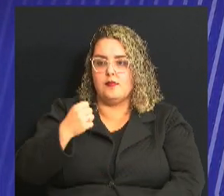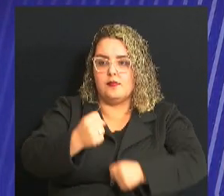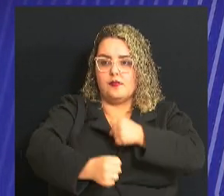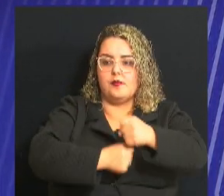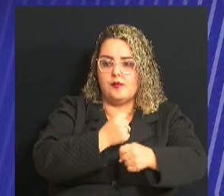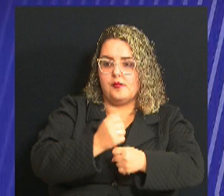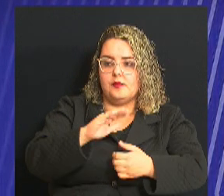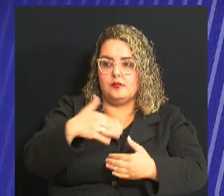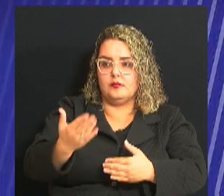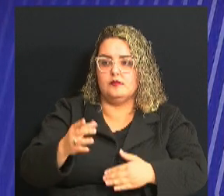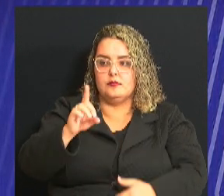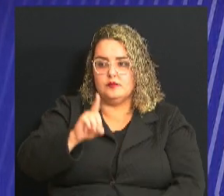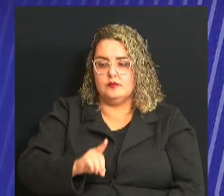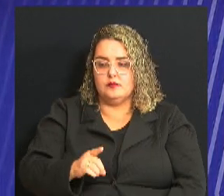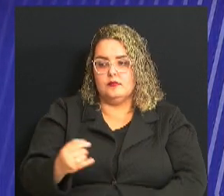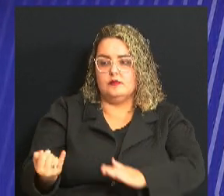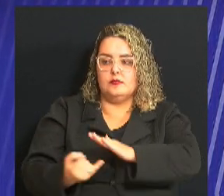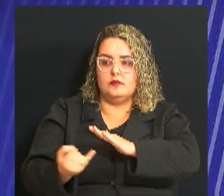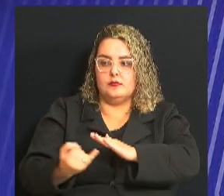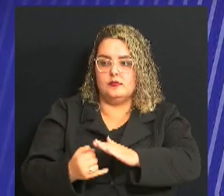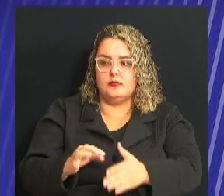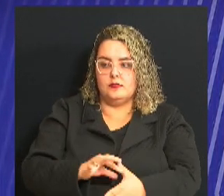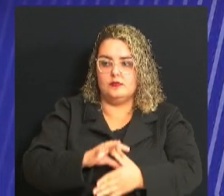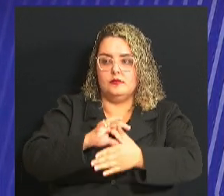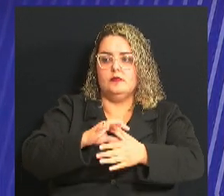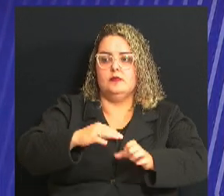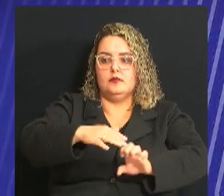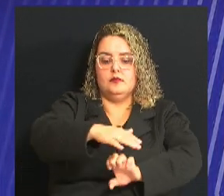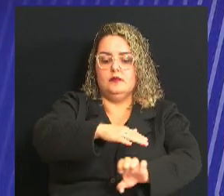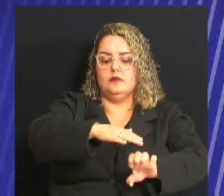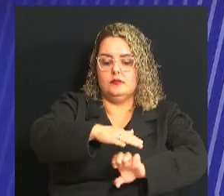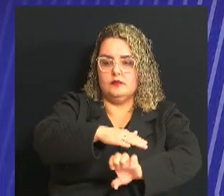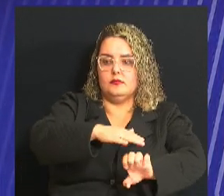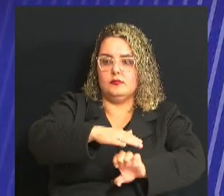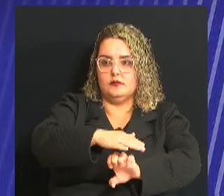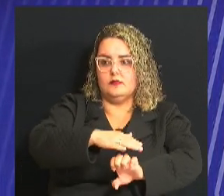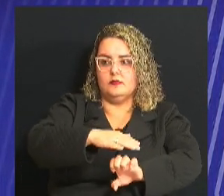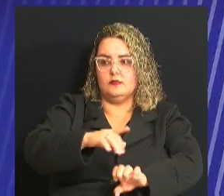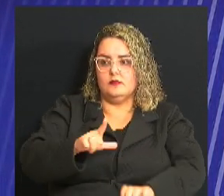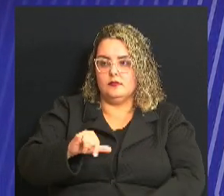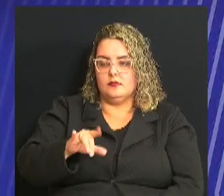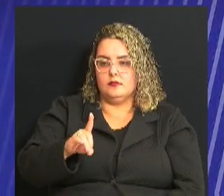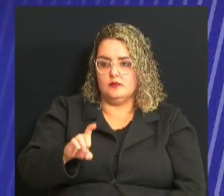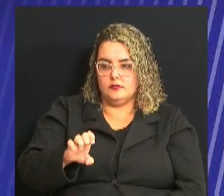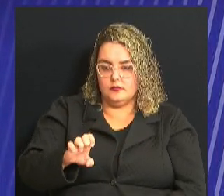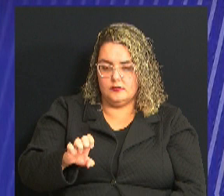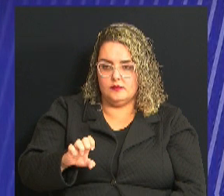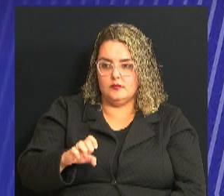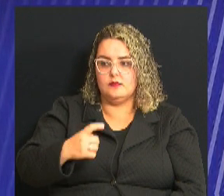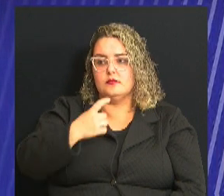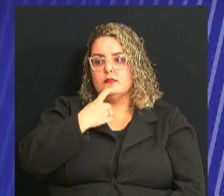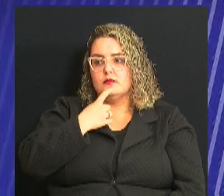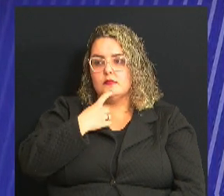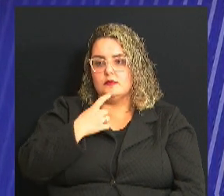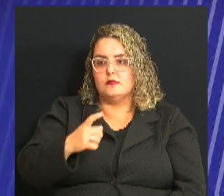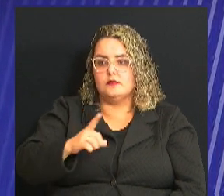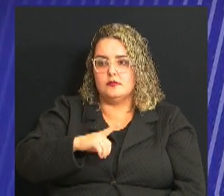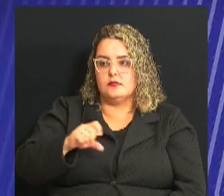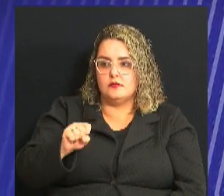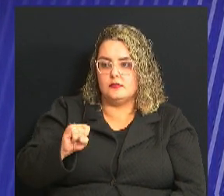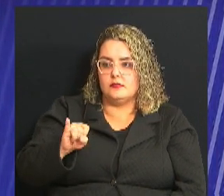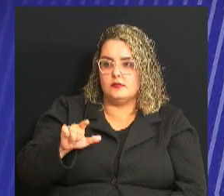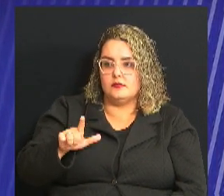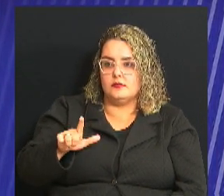diretor institucional do grupo de líderes empresariais LIDE Campinas. Tem a Silvia Quiroz hoje aqui